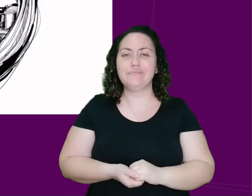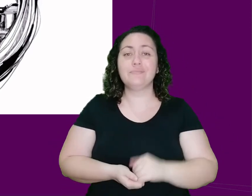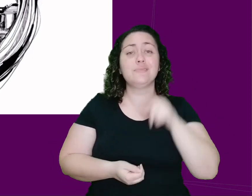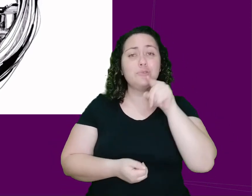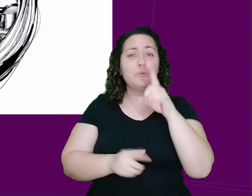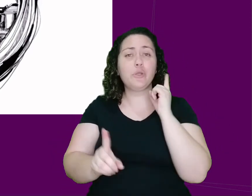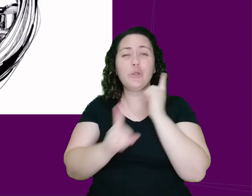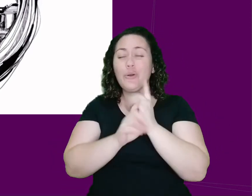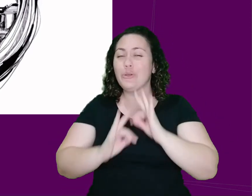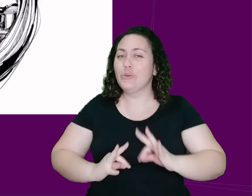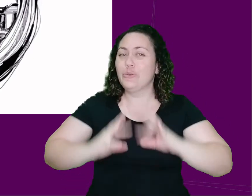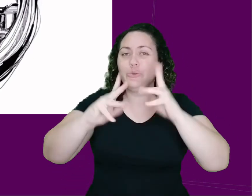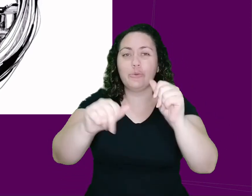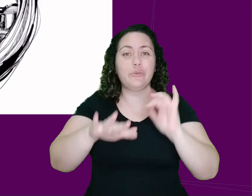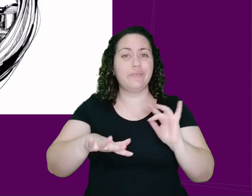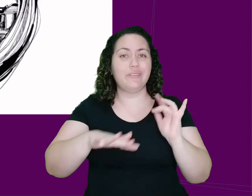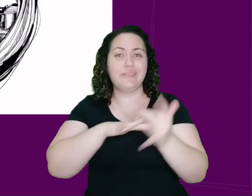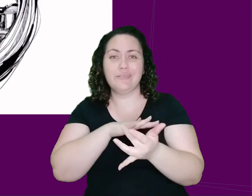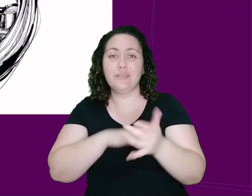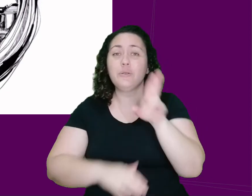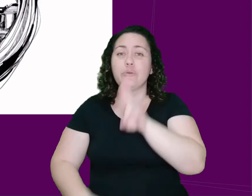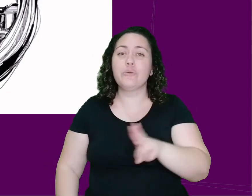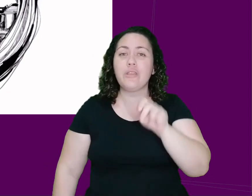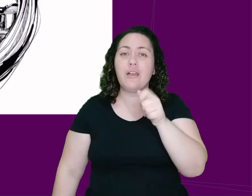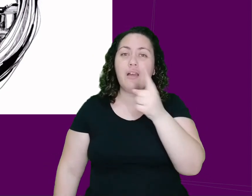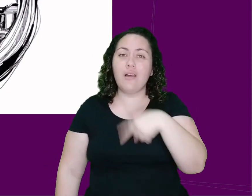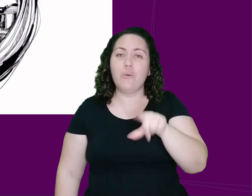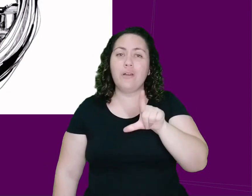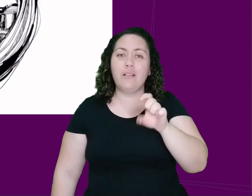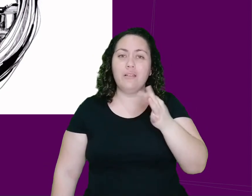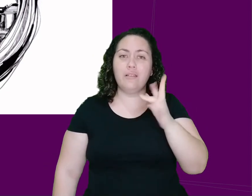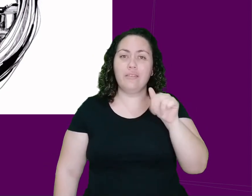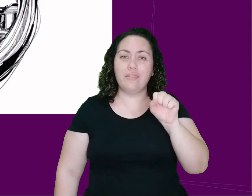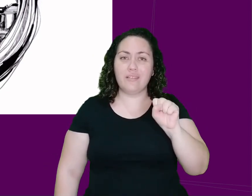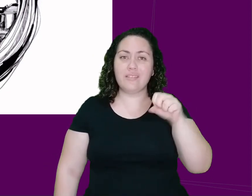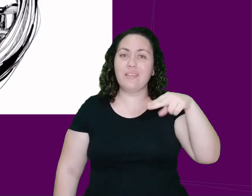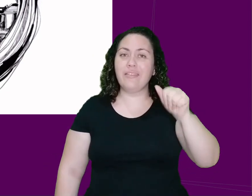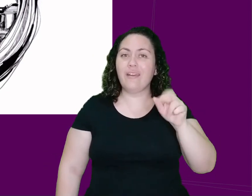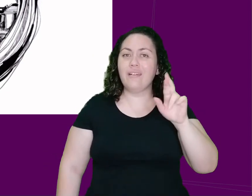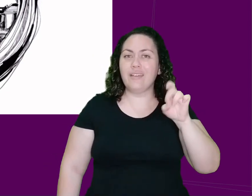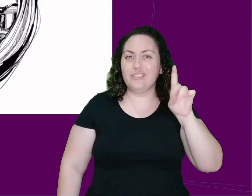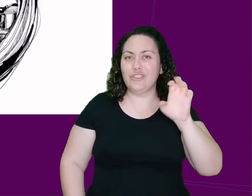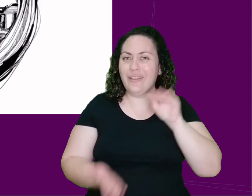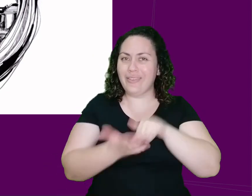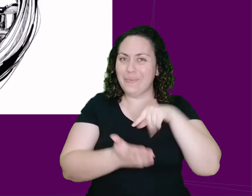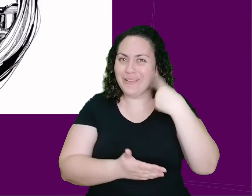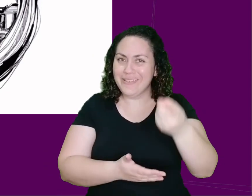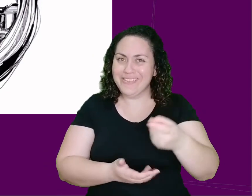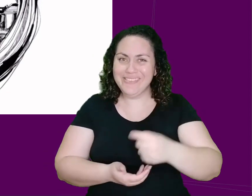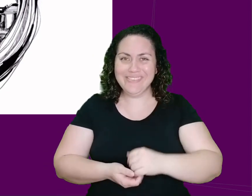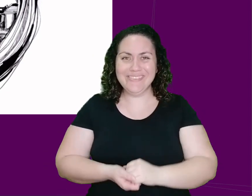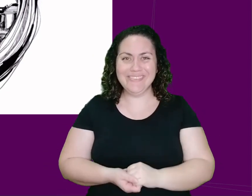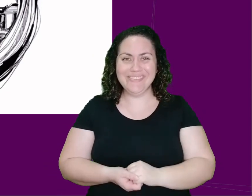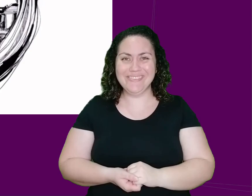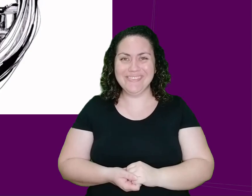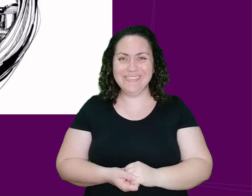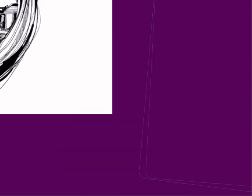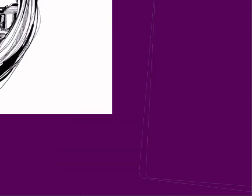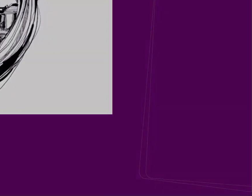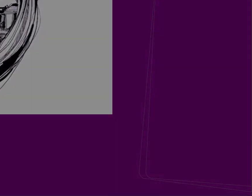gente. Você nos encontra em todas as mídias pelo @letrasnarede. Até mais!